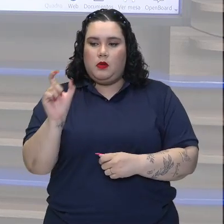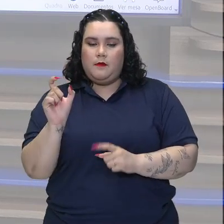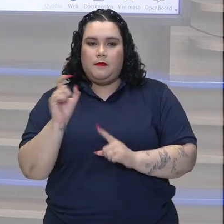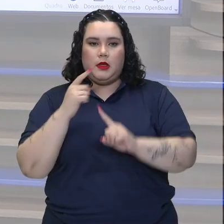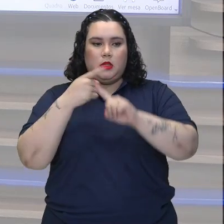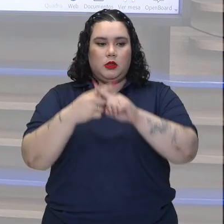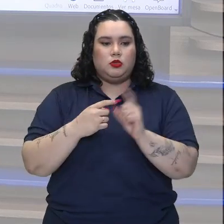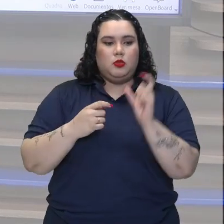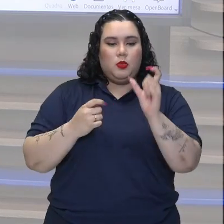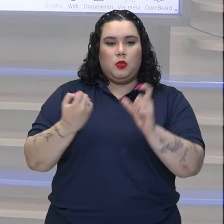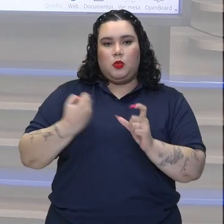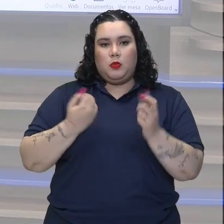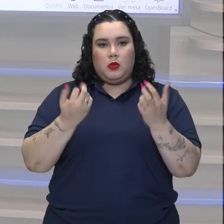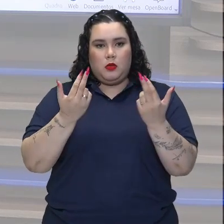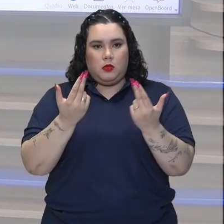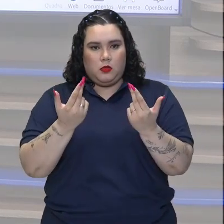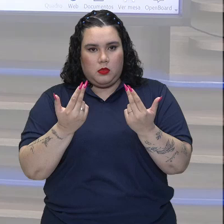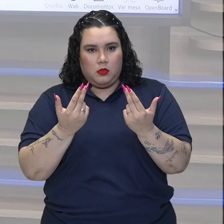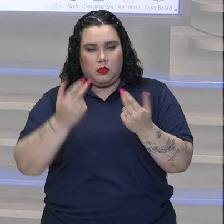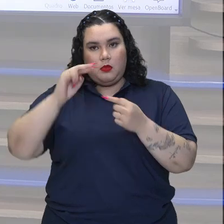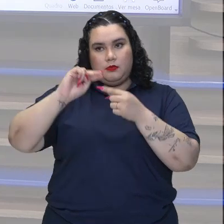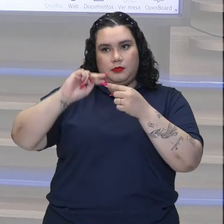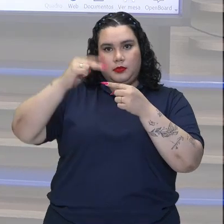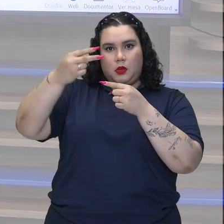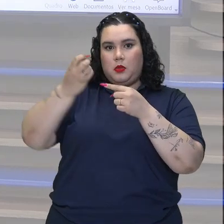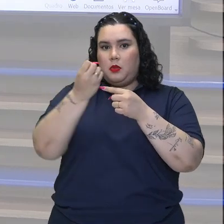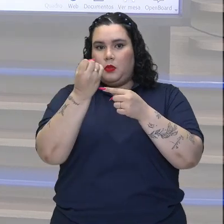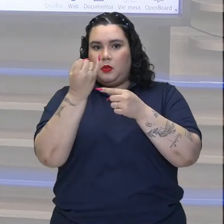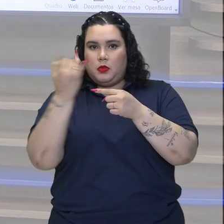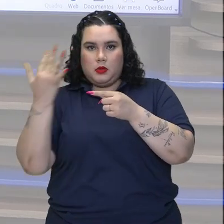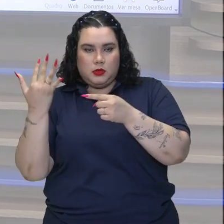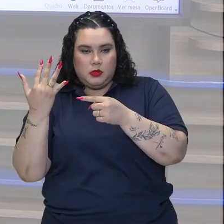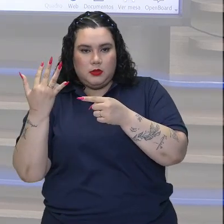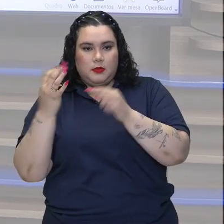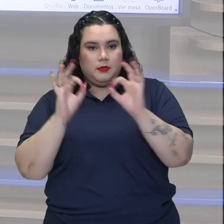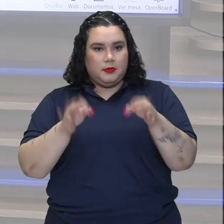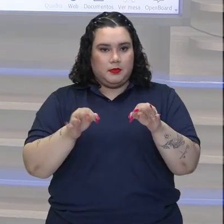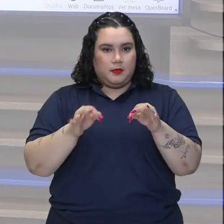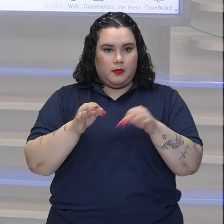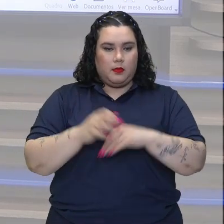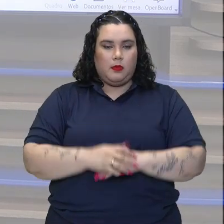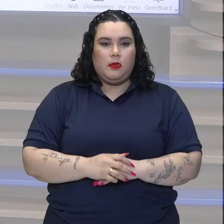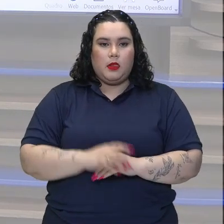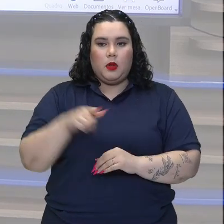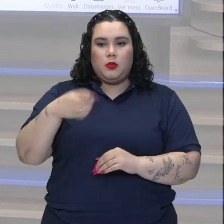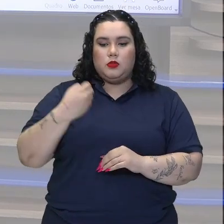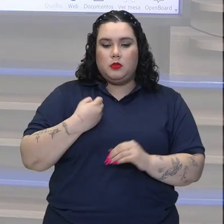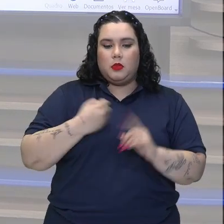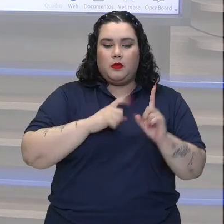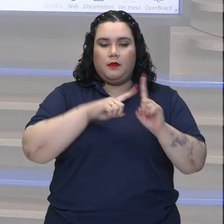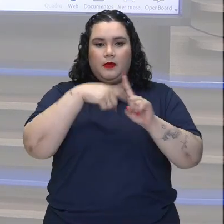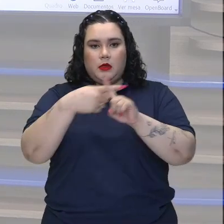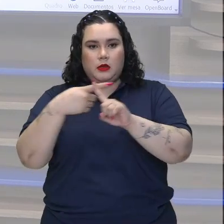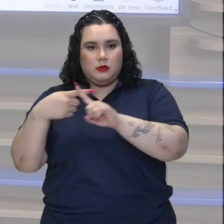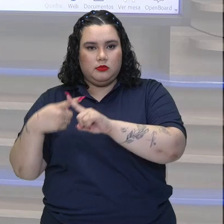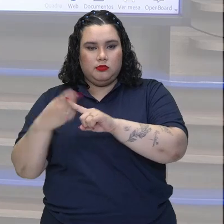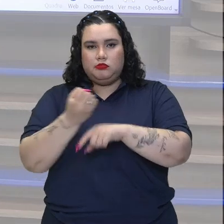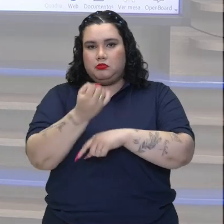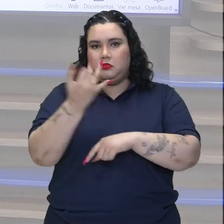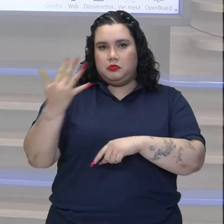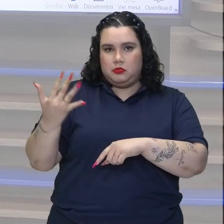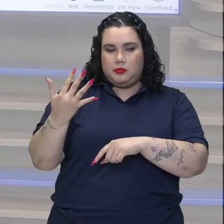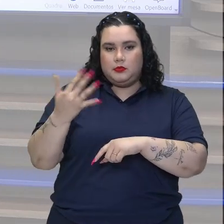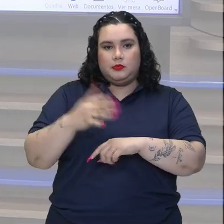multiplicado por ele mesmo, lá indicado no número do expoente, certo? Então, vou multiplicar esse número por ele mesmo n